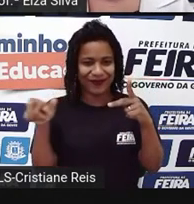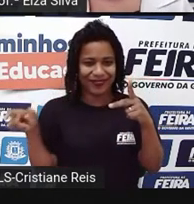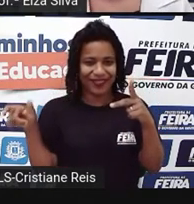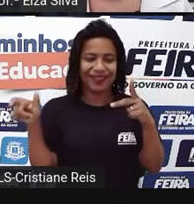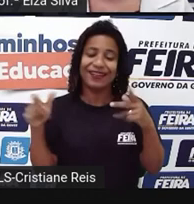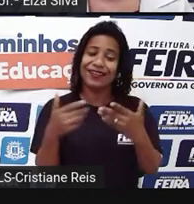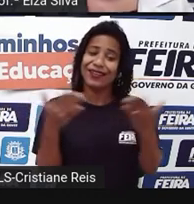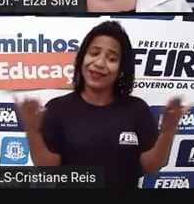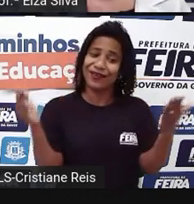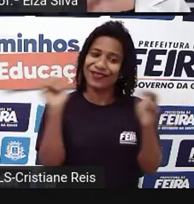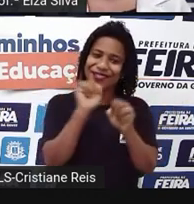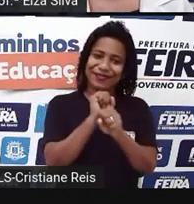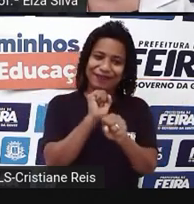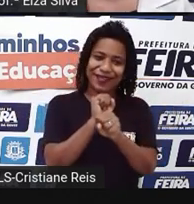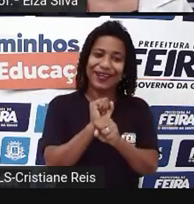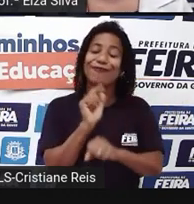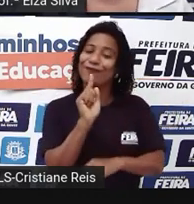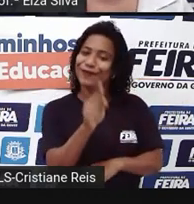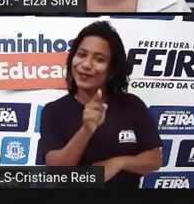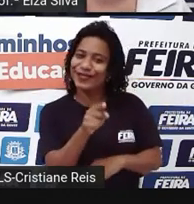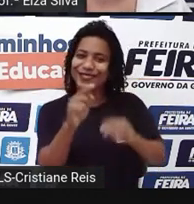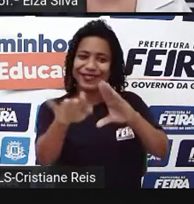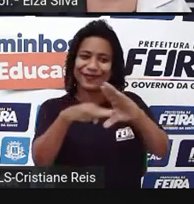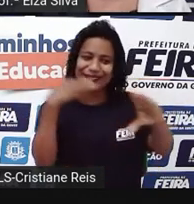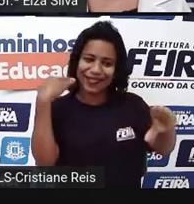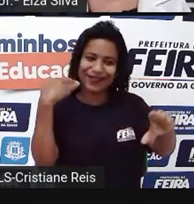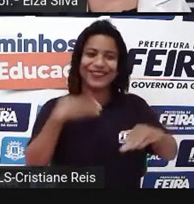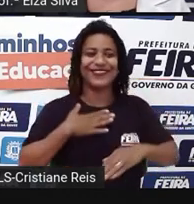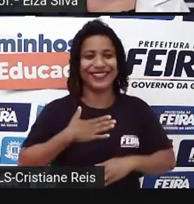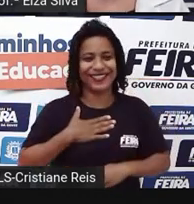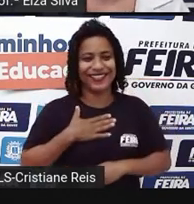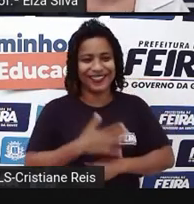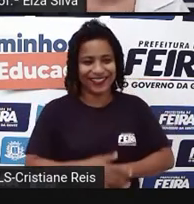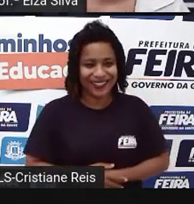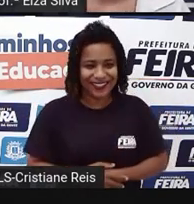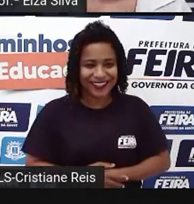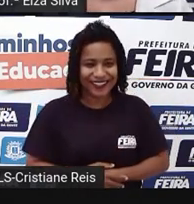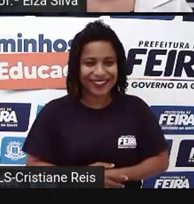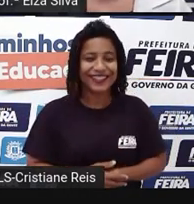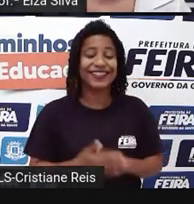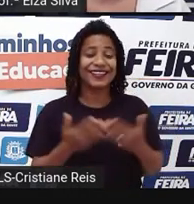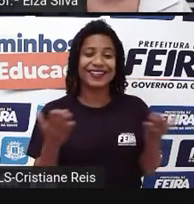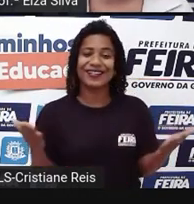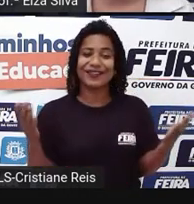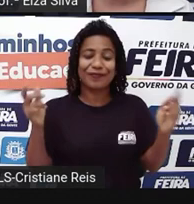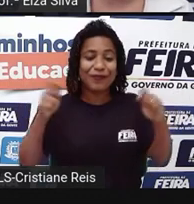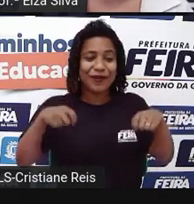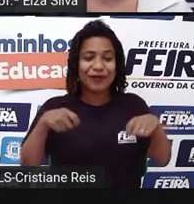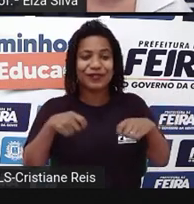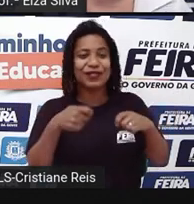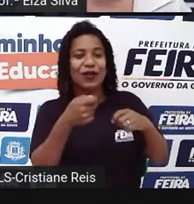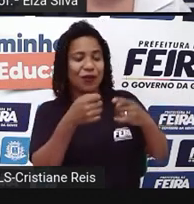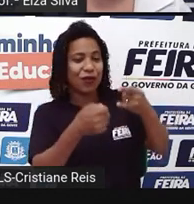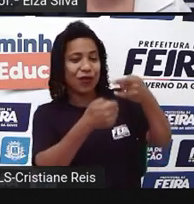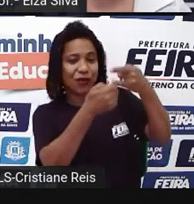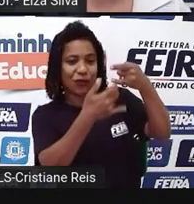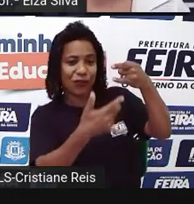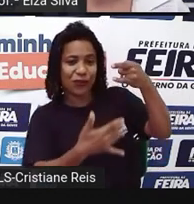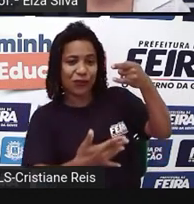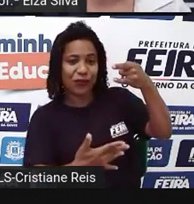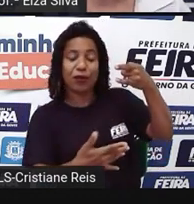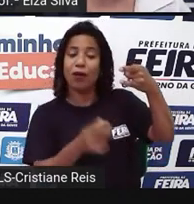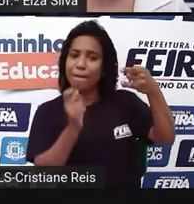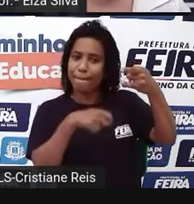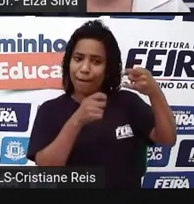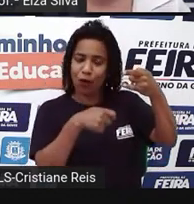fico aguardando você compartilhar o resultado de sua aprendizagem comigo. Envie um comentário de até 5 linhas para o